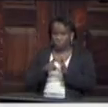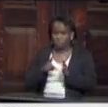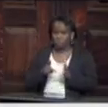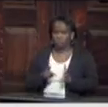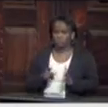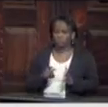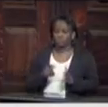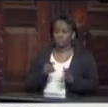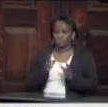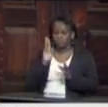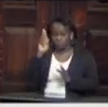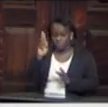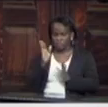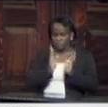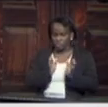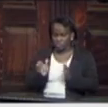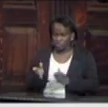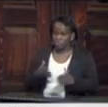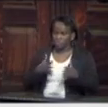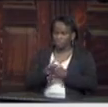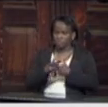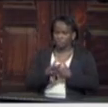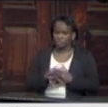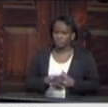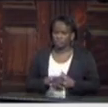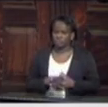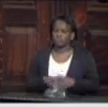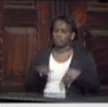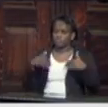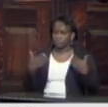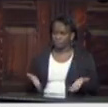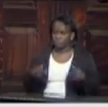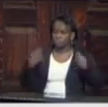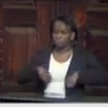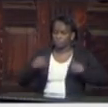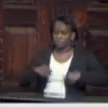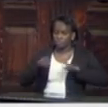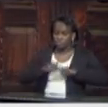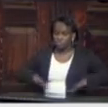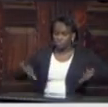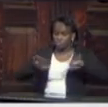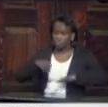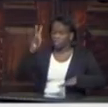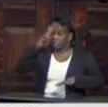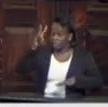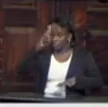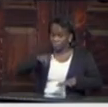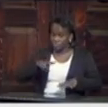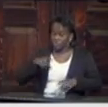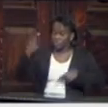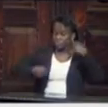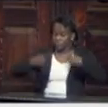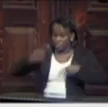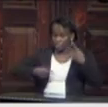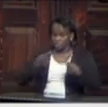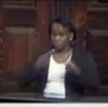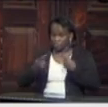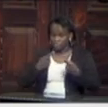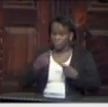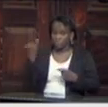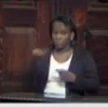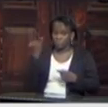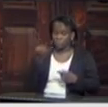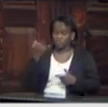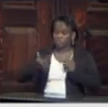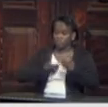e coordenou a obstrução. Então, é preciso que todos lembrem do debate, da